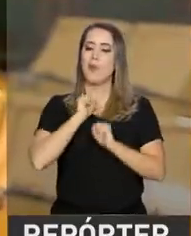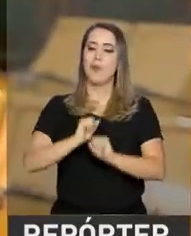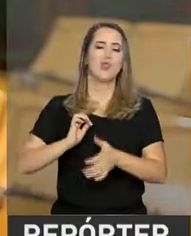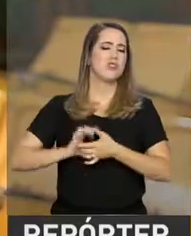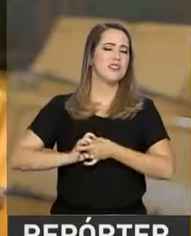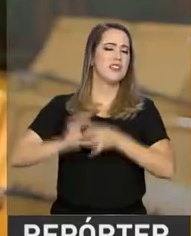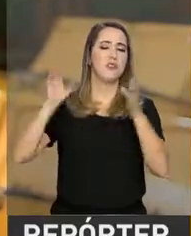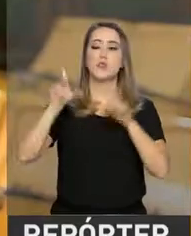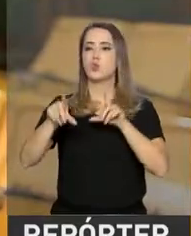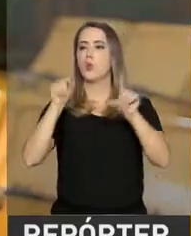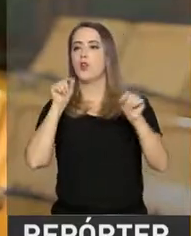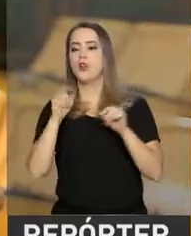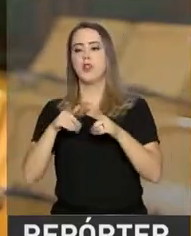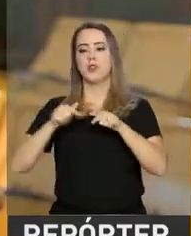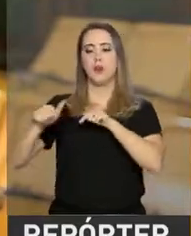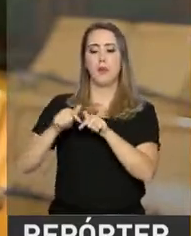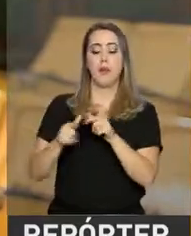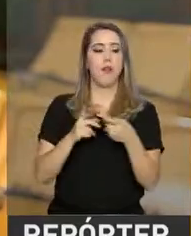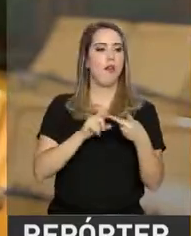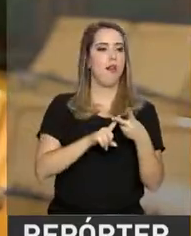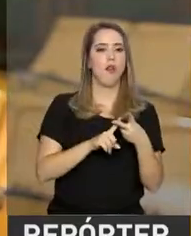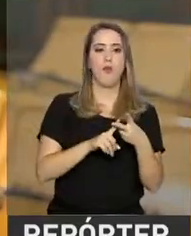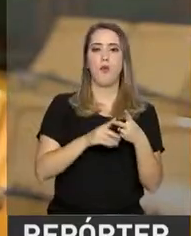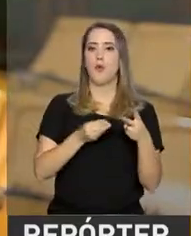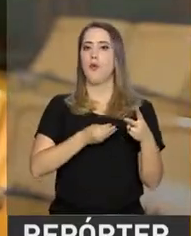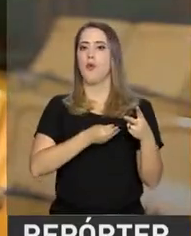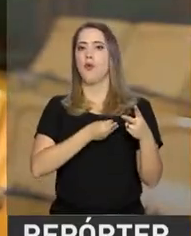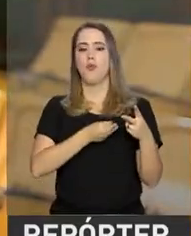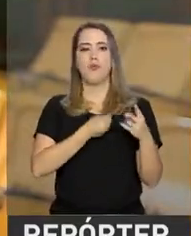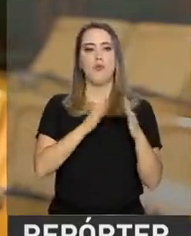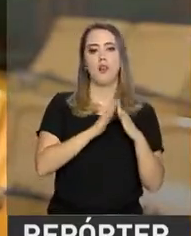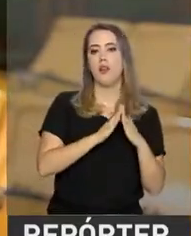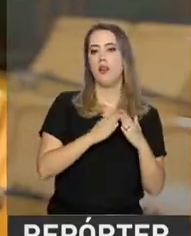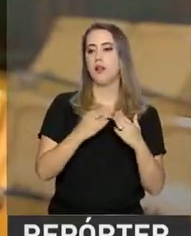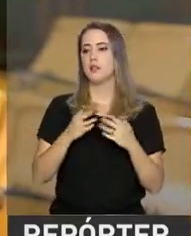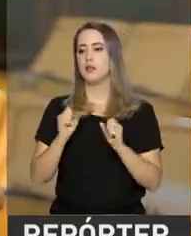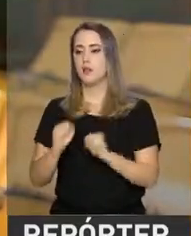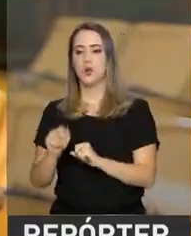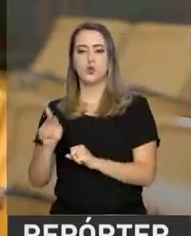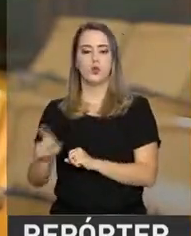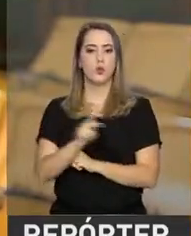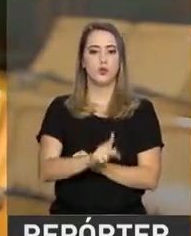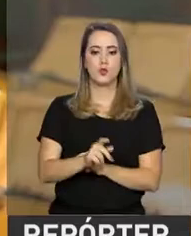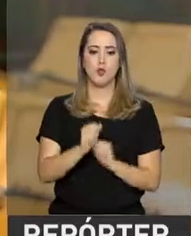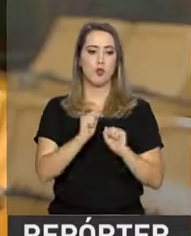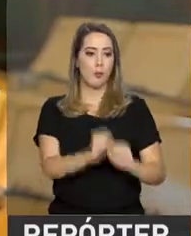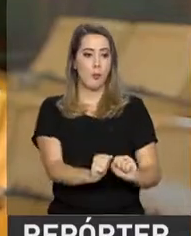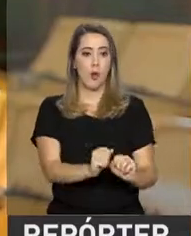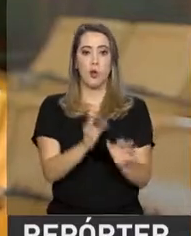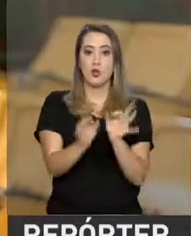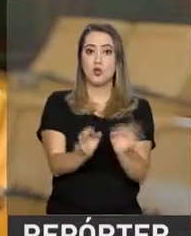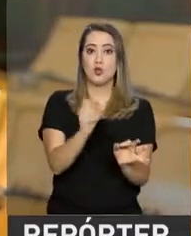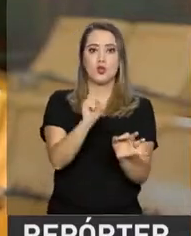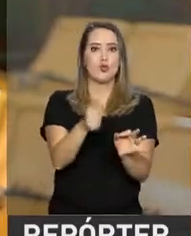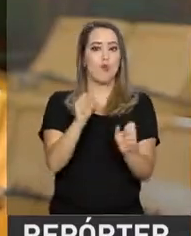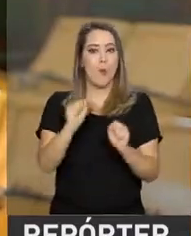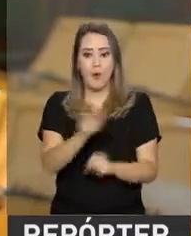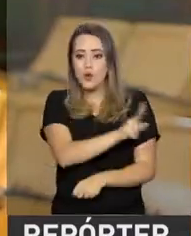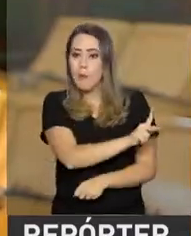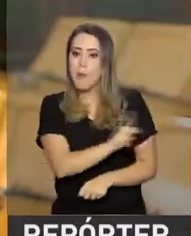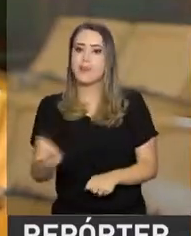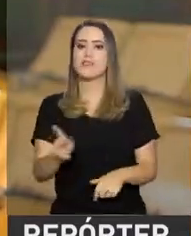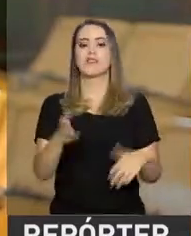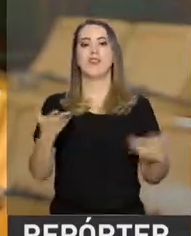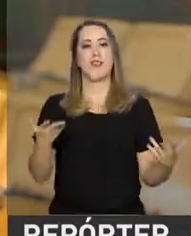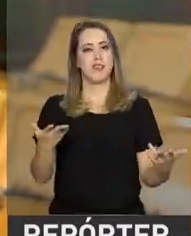ela pode ser dona de casa ela pode ser trabalhadora ela pode ser professora ela pode ser juíza pode ser presidente ela